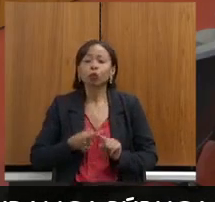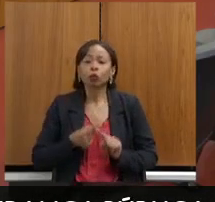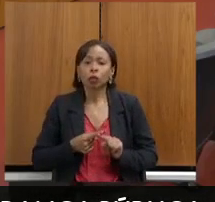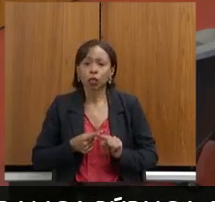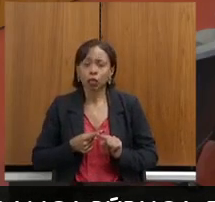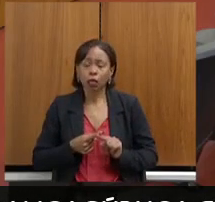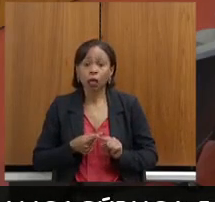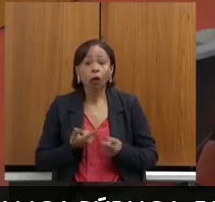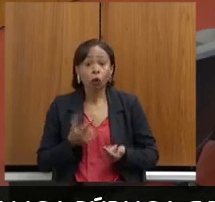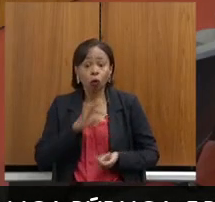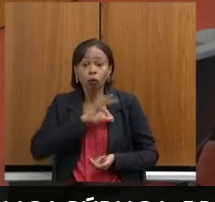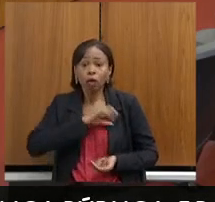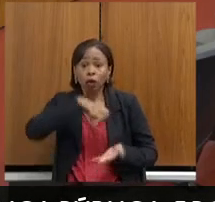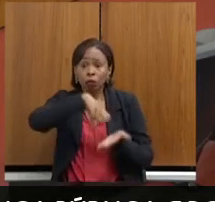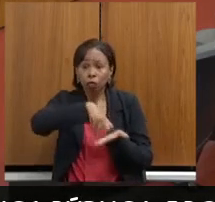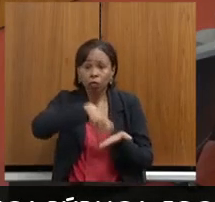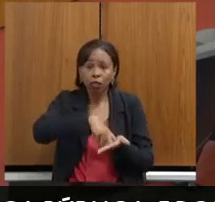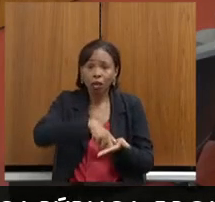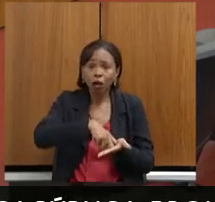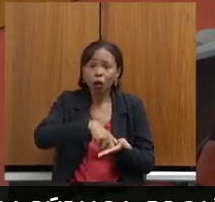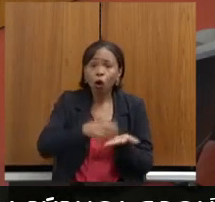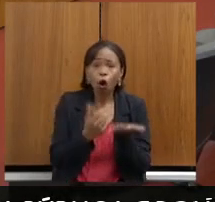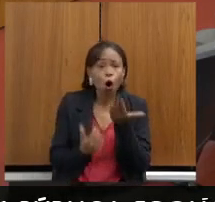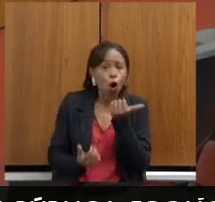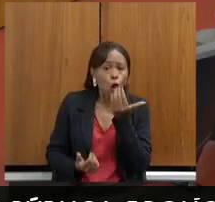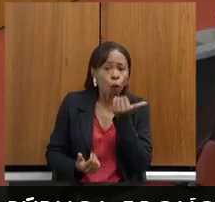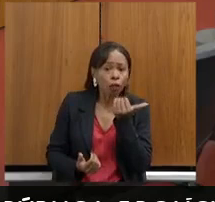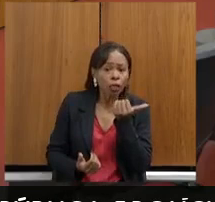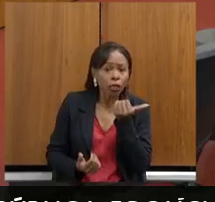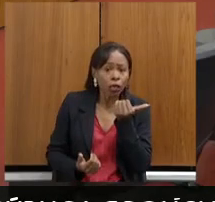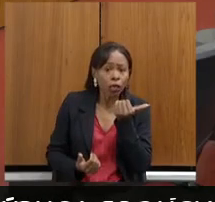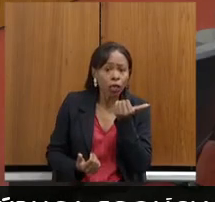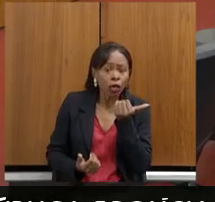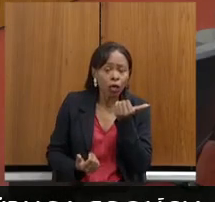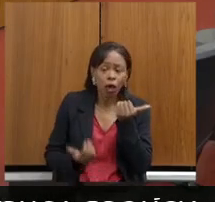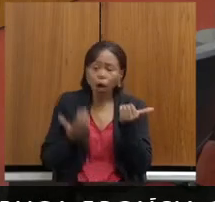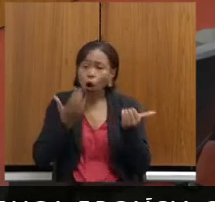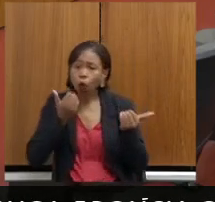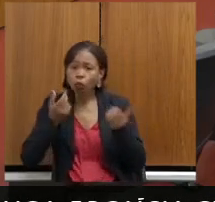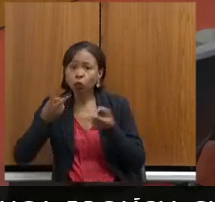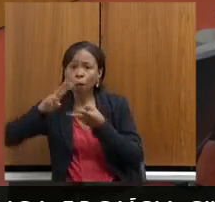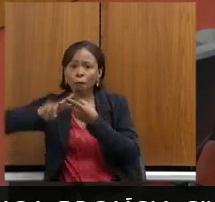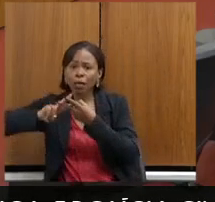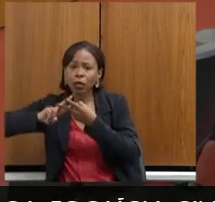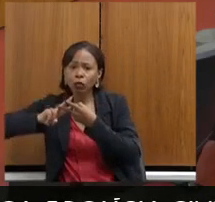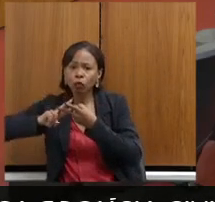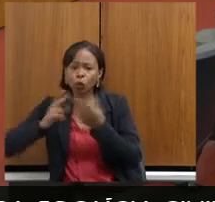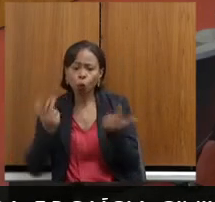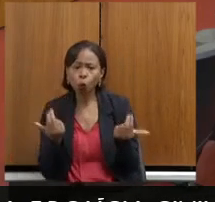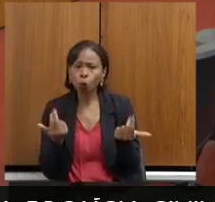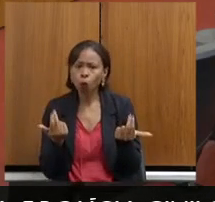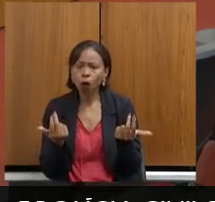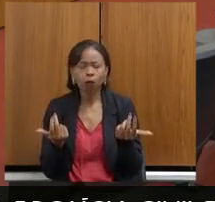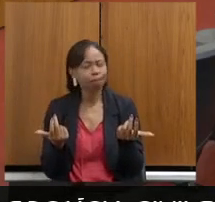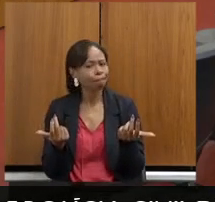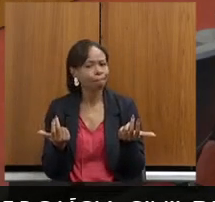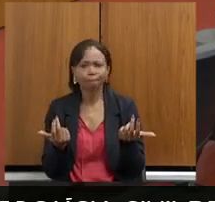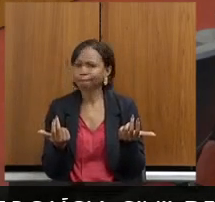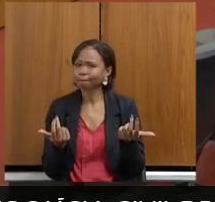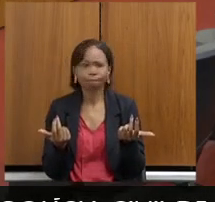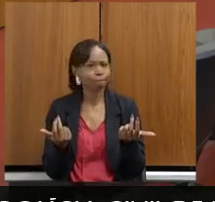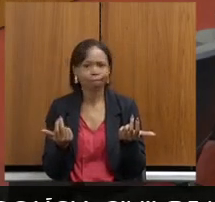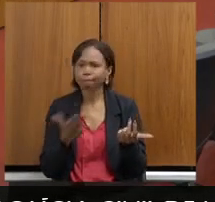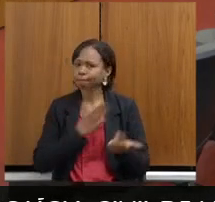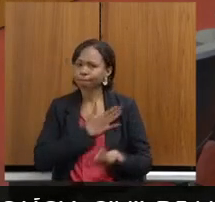Segurança Pública tenha que comer a mesma comida que o preso que tá ali cumprindo pena contam esse requerimento